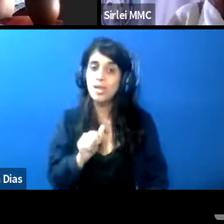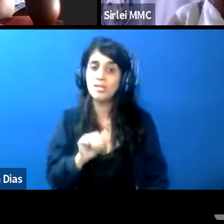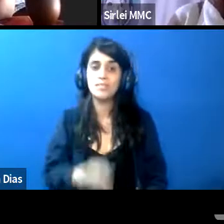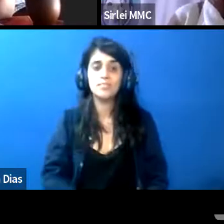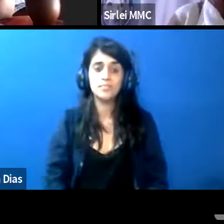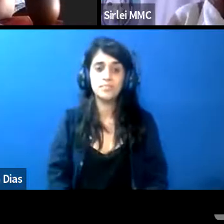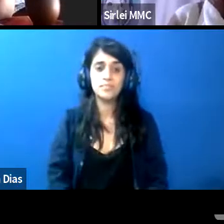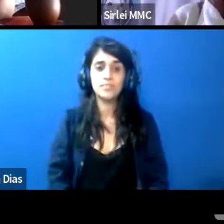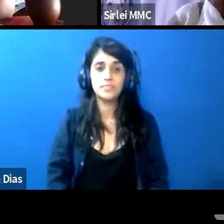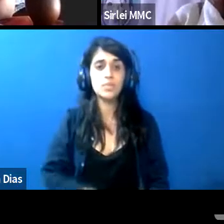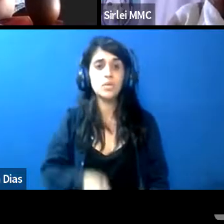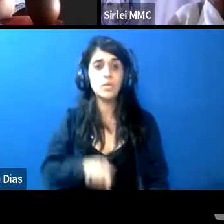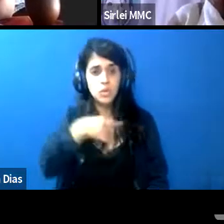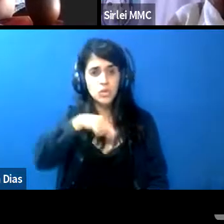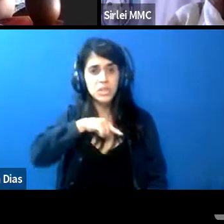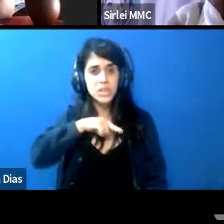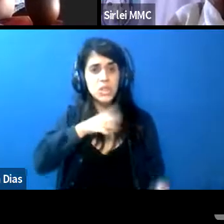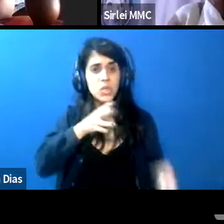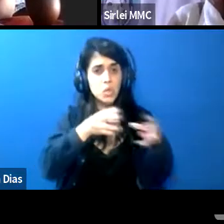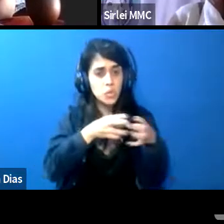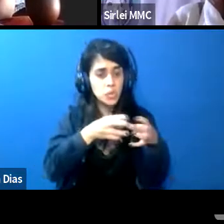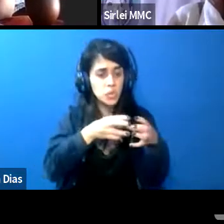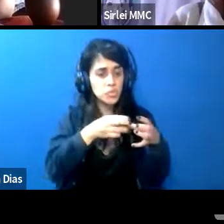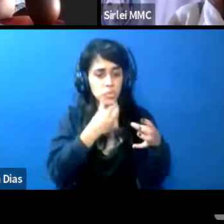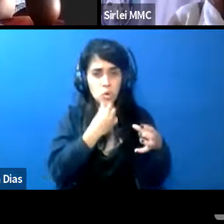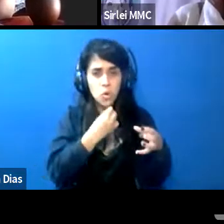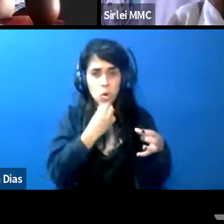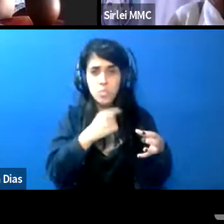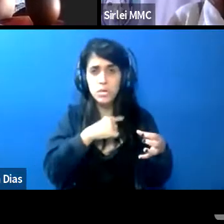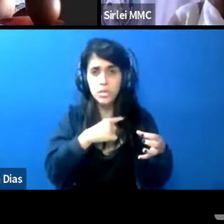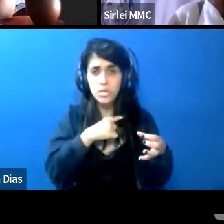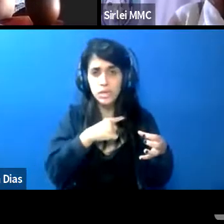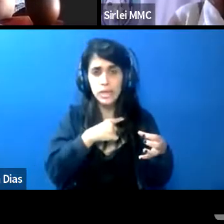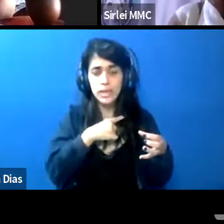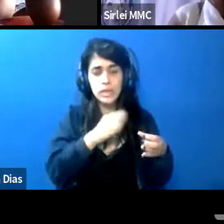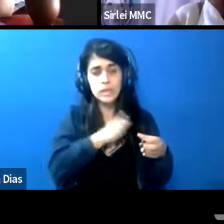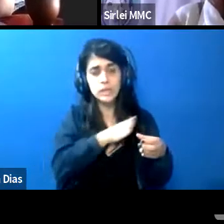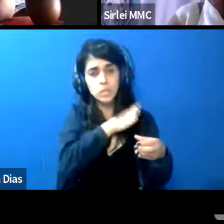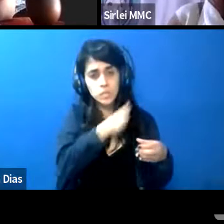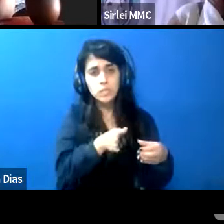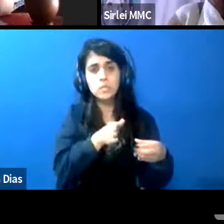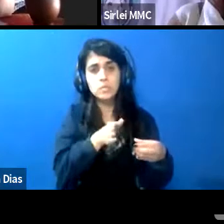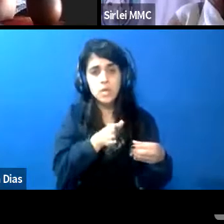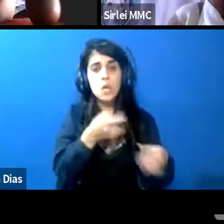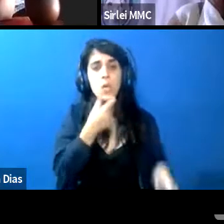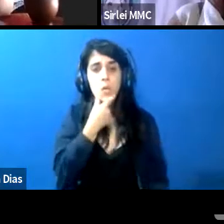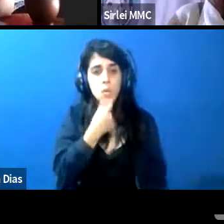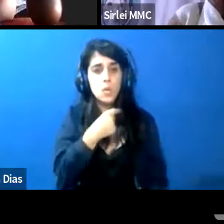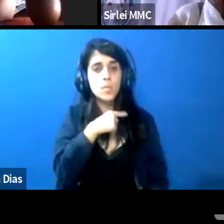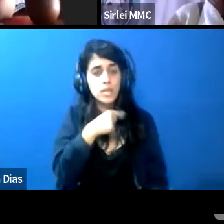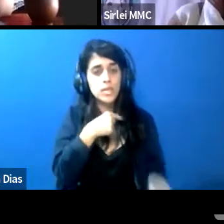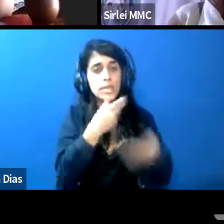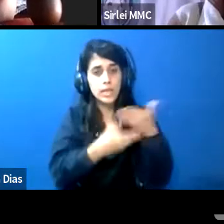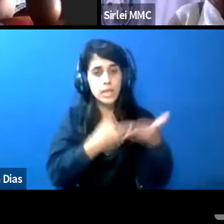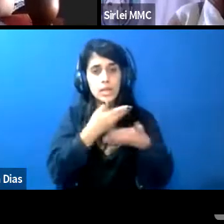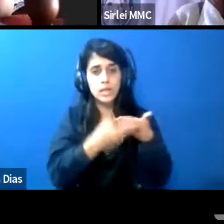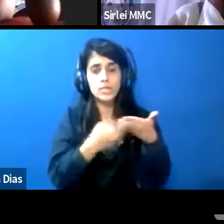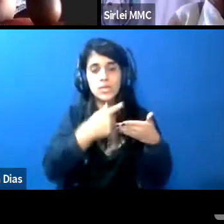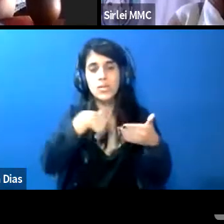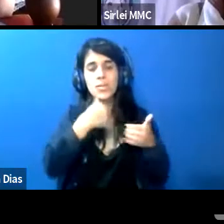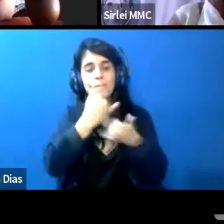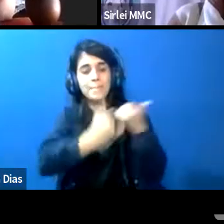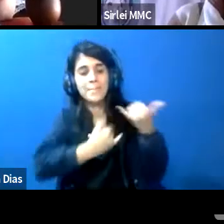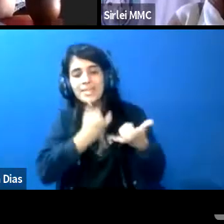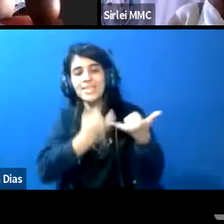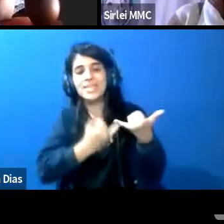gente até tem um número razoável de homens, assim, sabe? Os homens andam bastante por lá, a gente costuma brincar